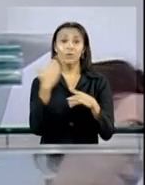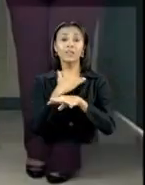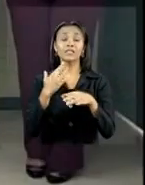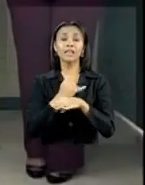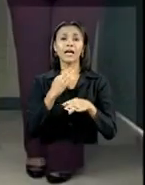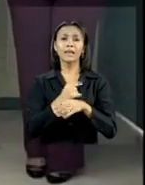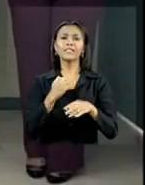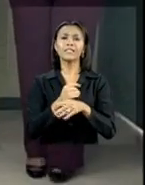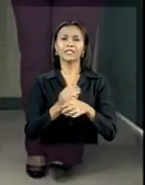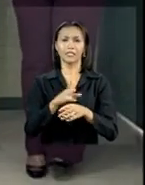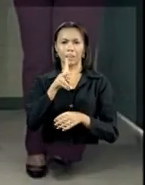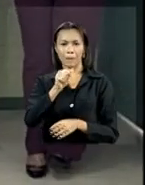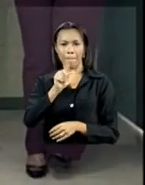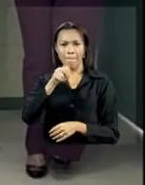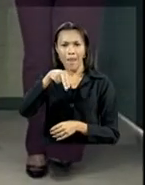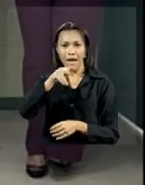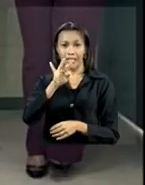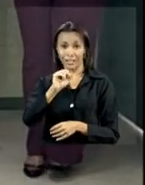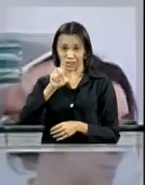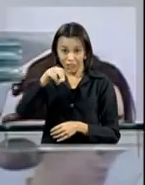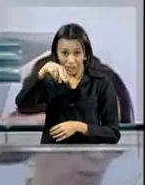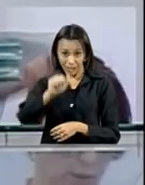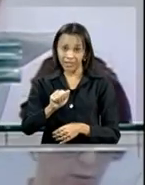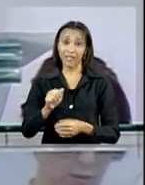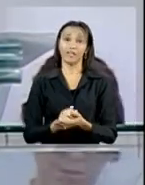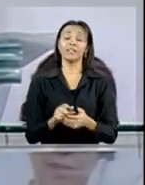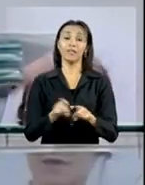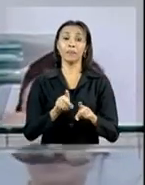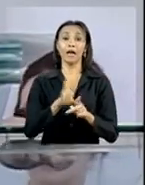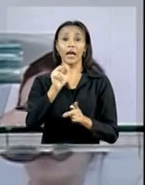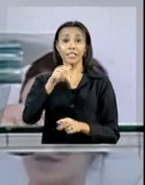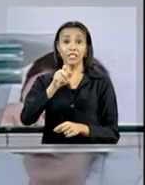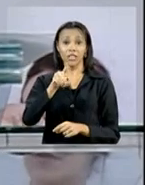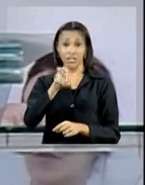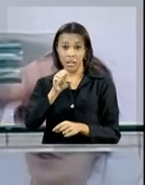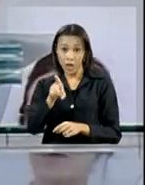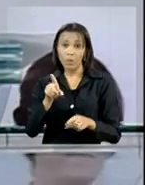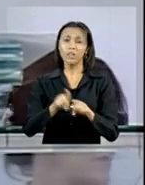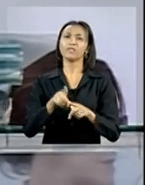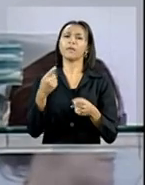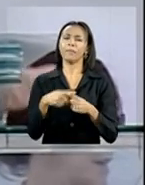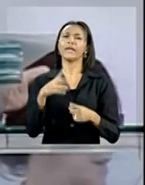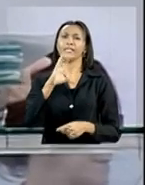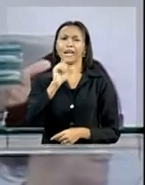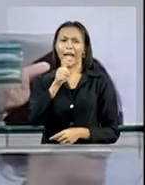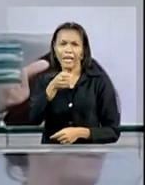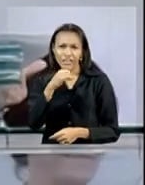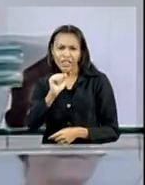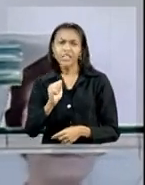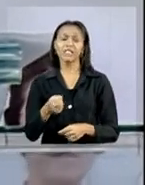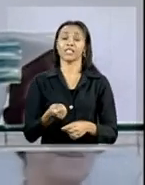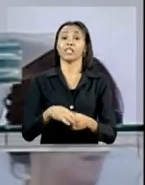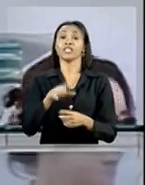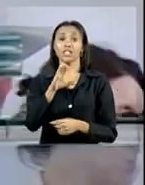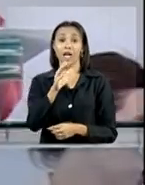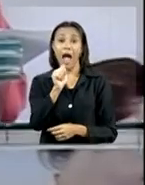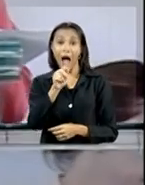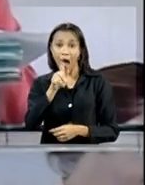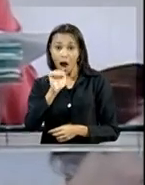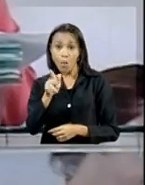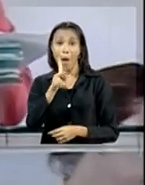Platina o cidadão de Ananindeua de Caxias do Sul de Água Branca e